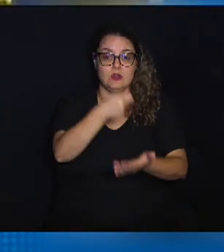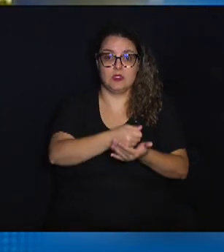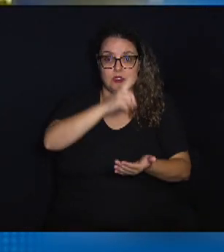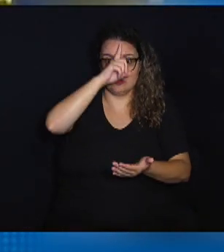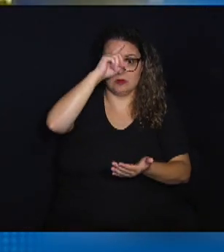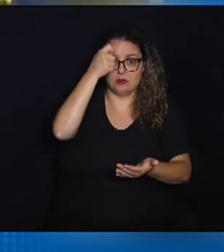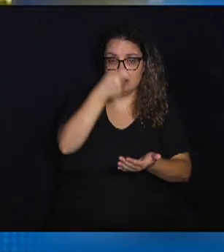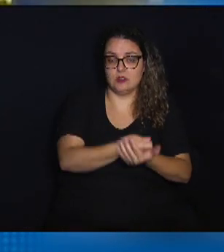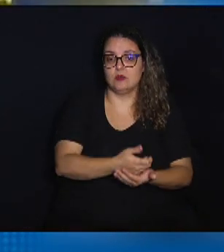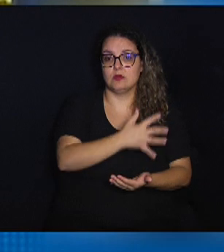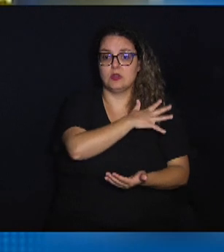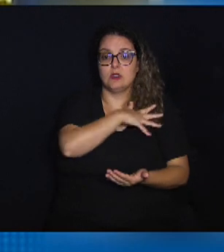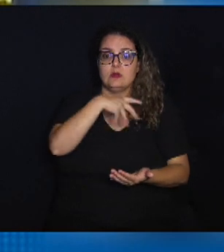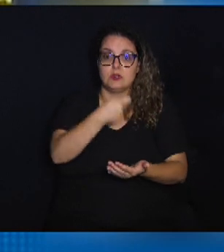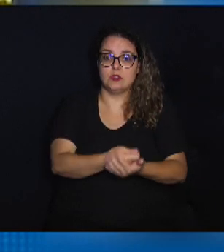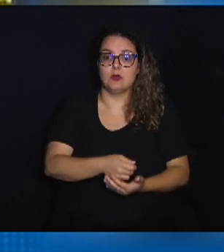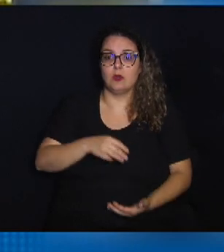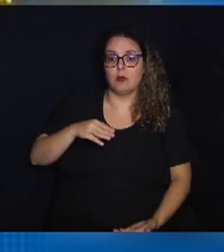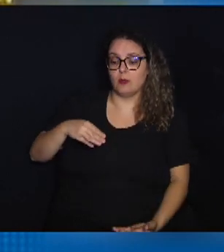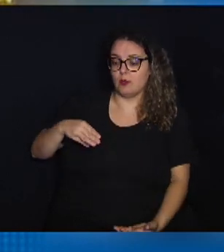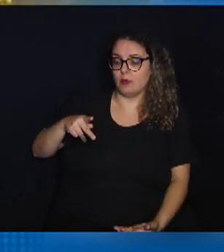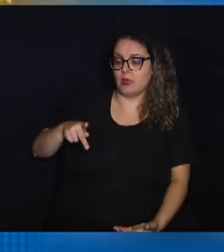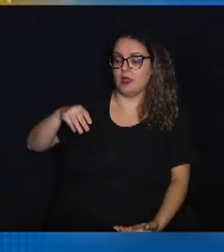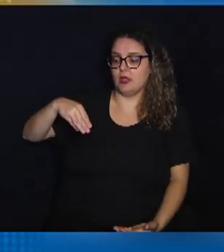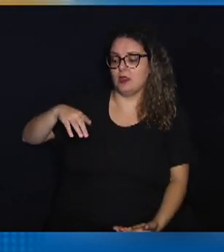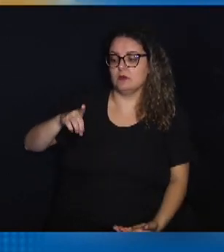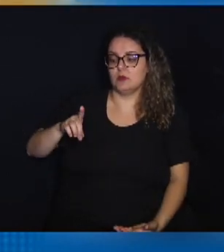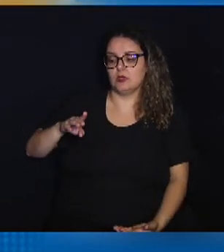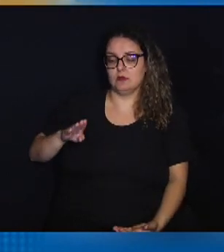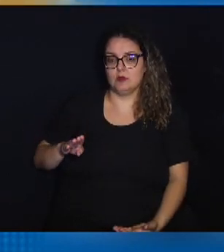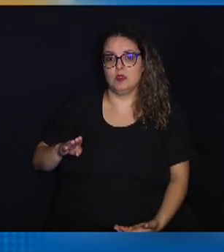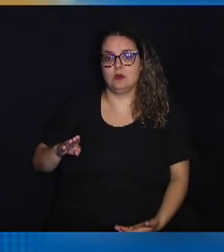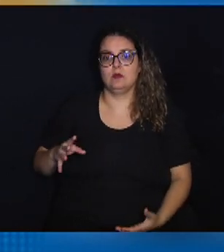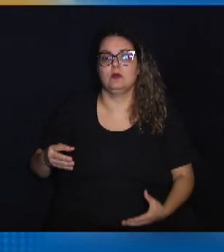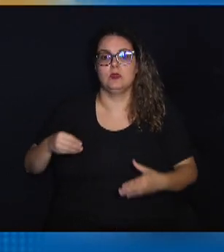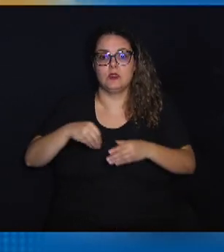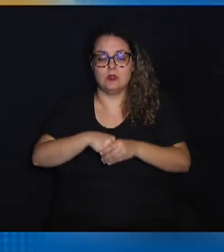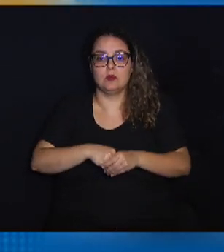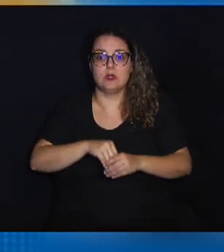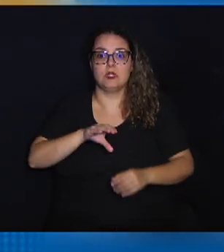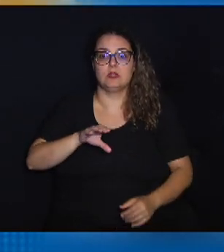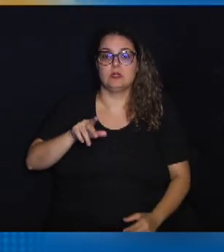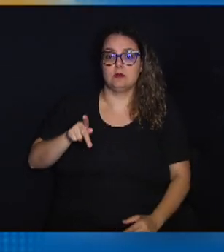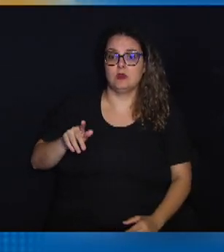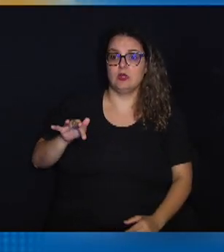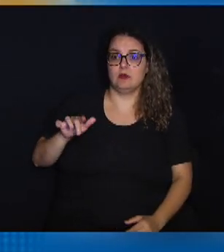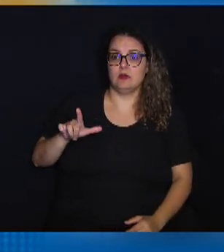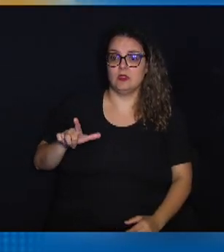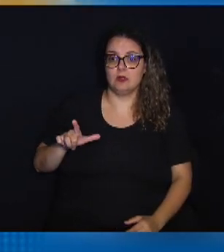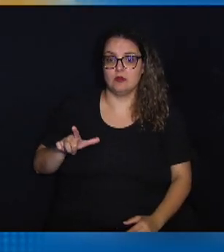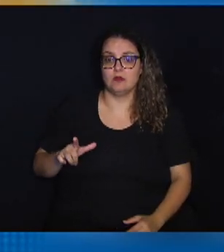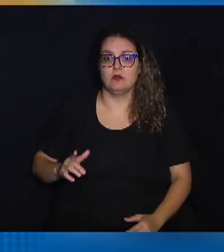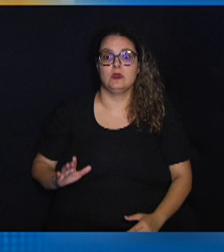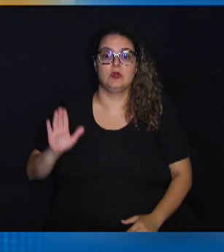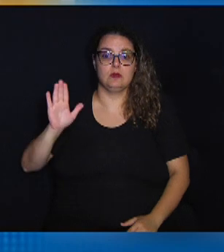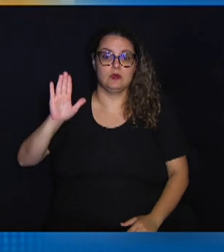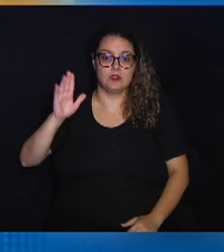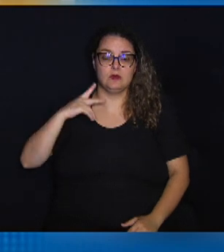ao PMDB e, indicado pelo núcleo do Partido dos Empregados da CPFL, foi candidato a vereador